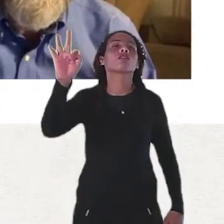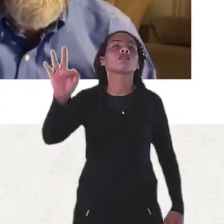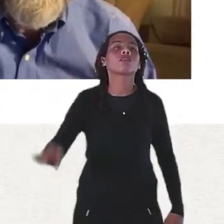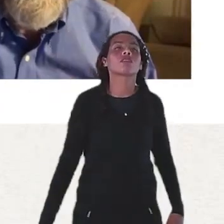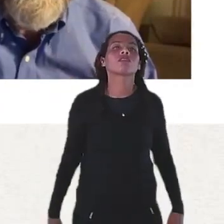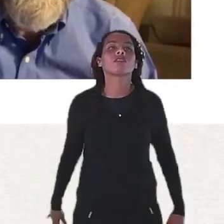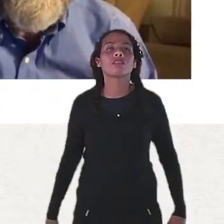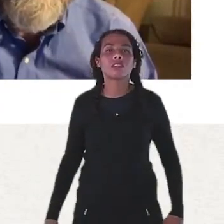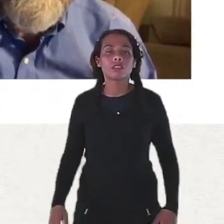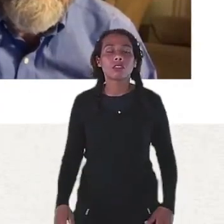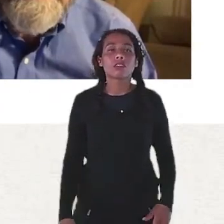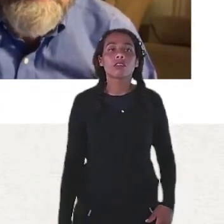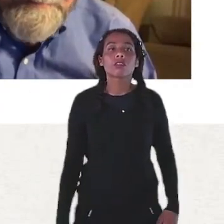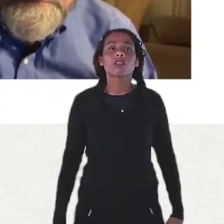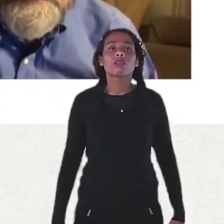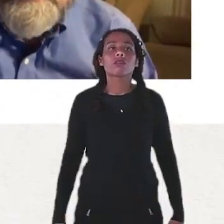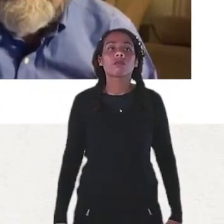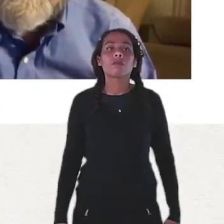interpretações de que